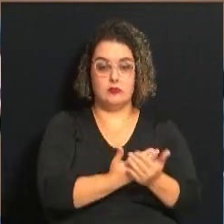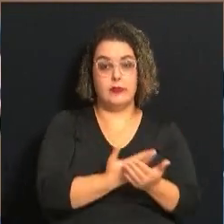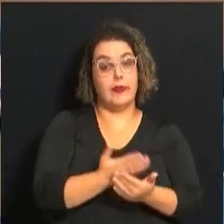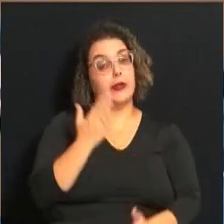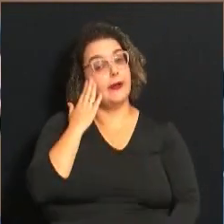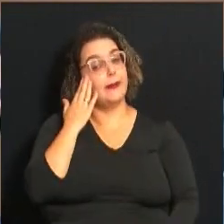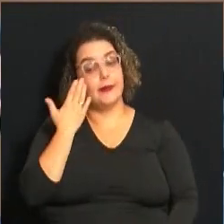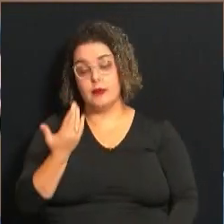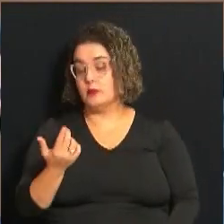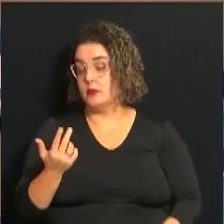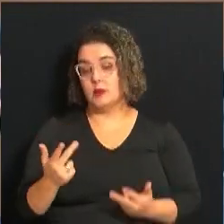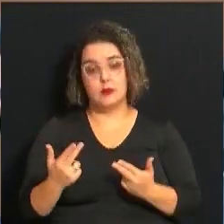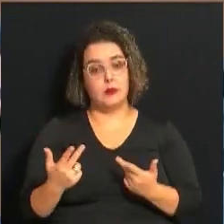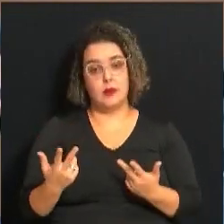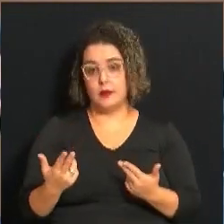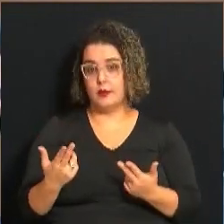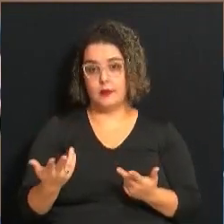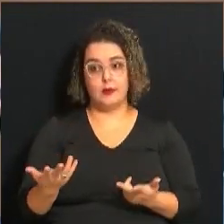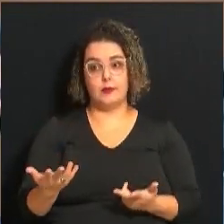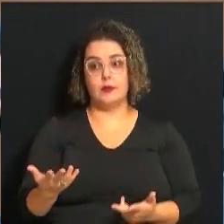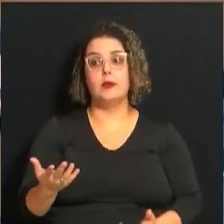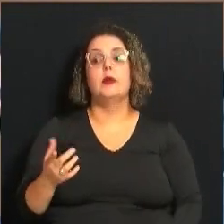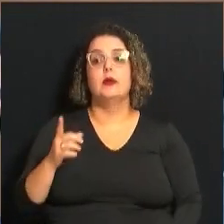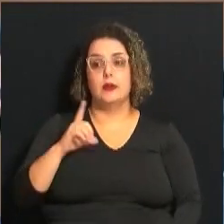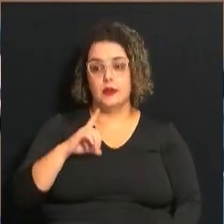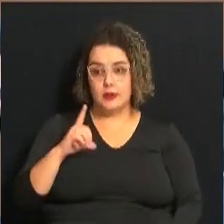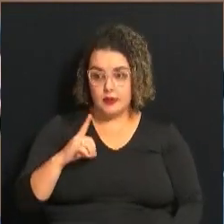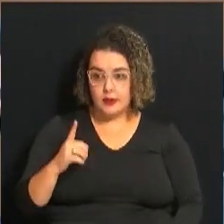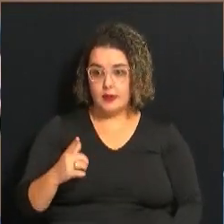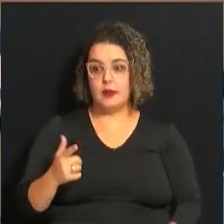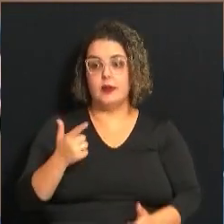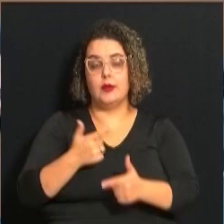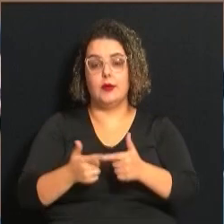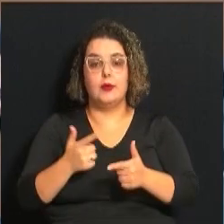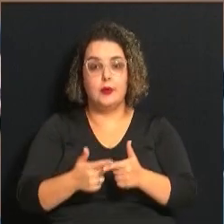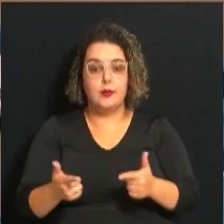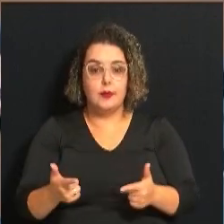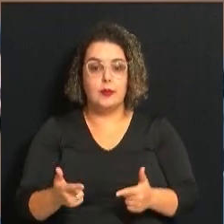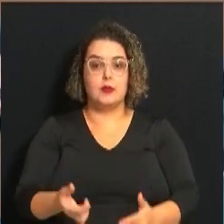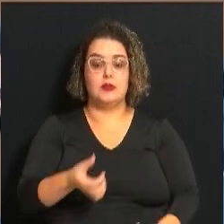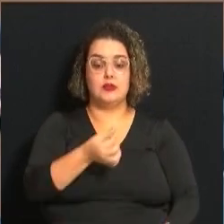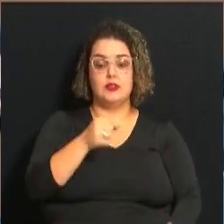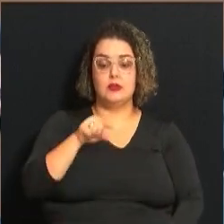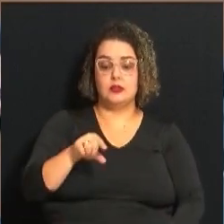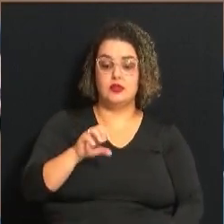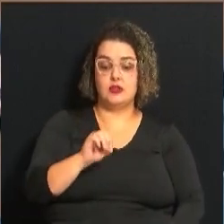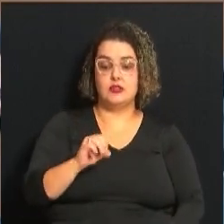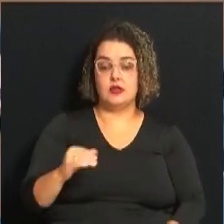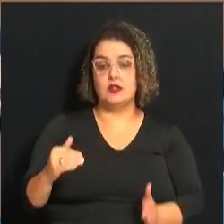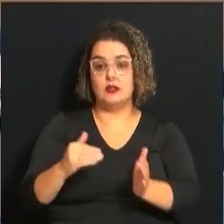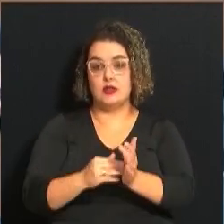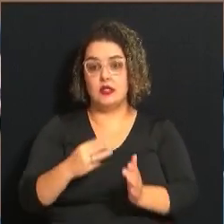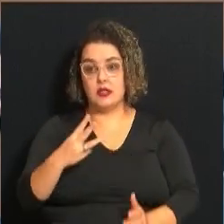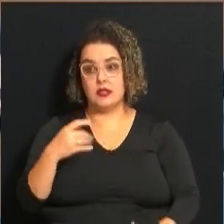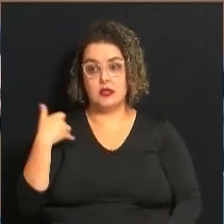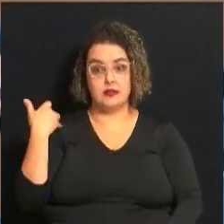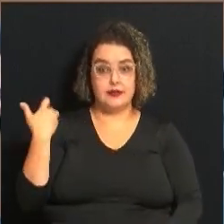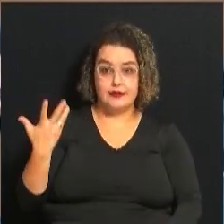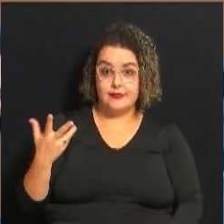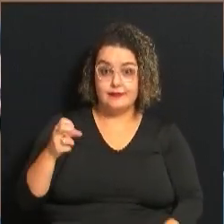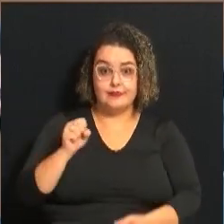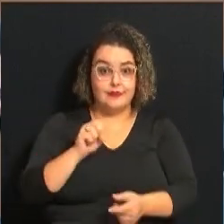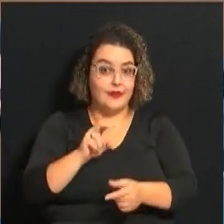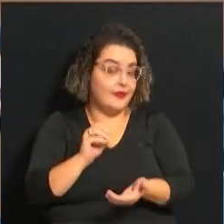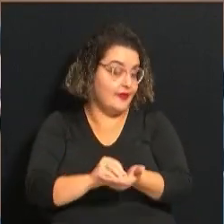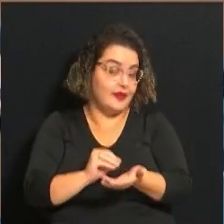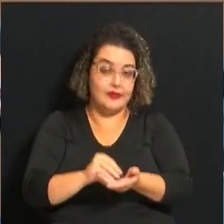forma. A gente sabe também que existe um déficit de aproximadamente 6 mil crianças de 0 a 3 anos aqui em Campinas, que é inadmissível. Assim, tem várias